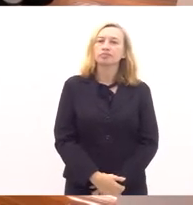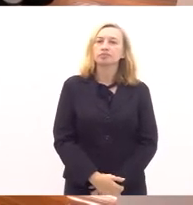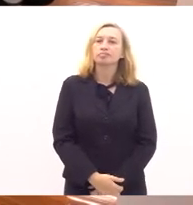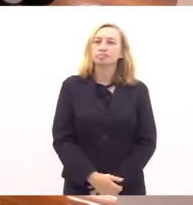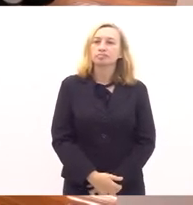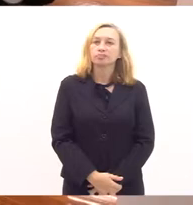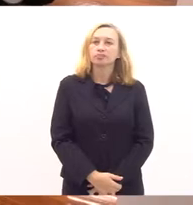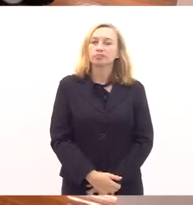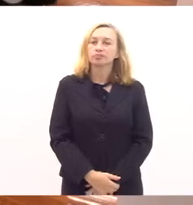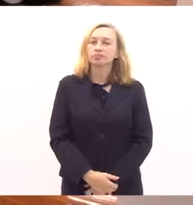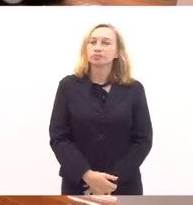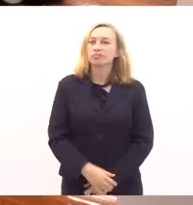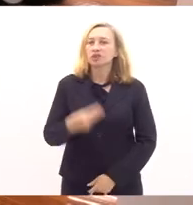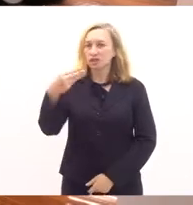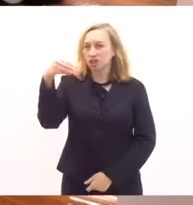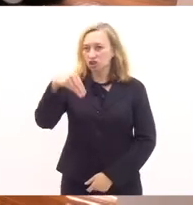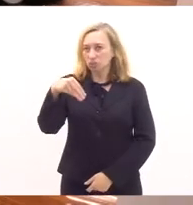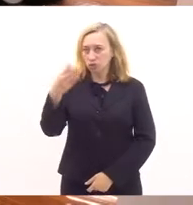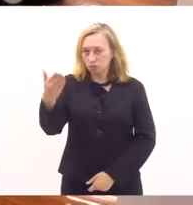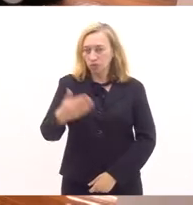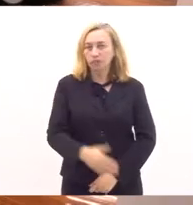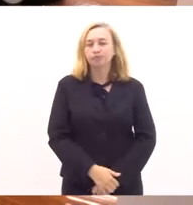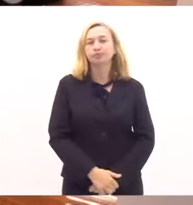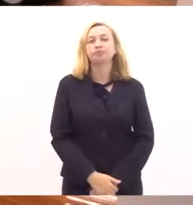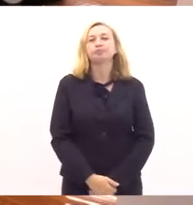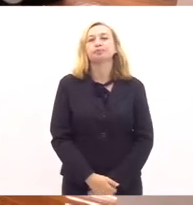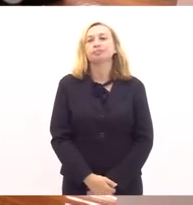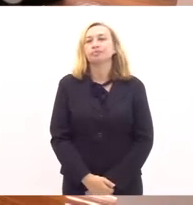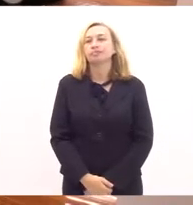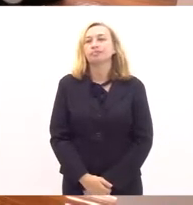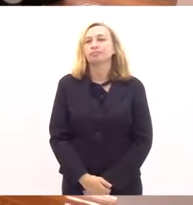Então, você tem 3 minutos, por favor.